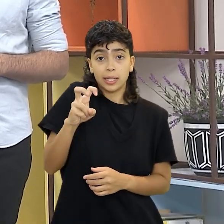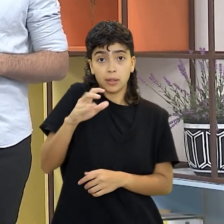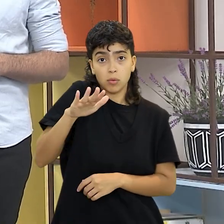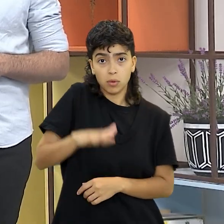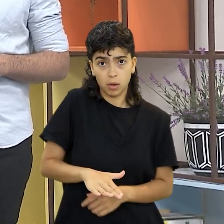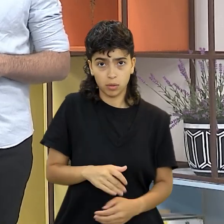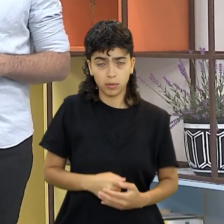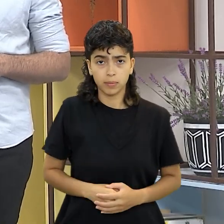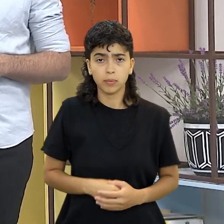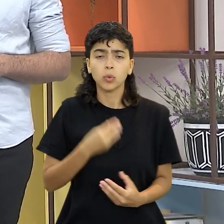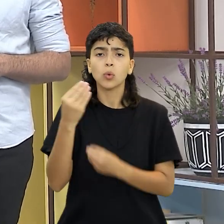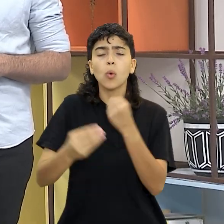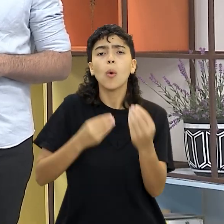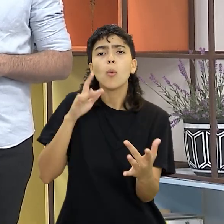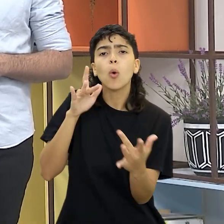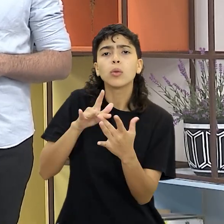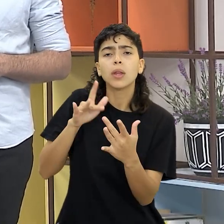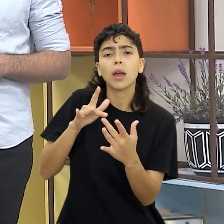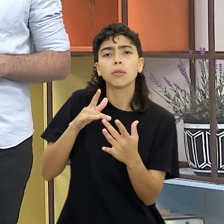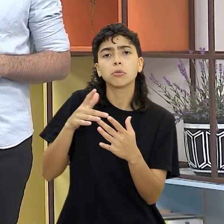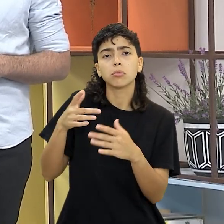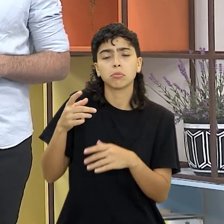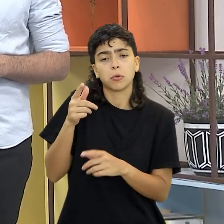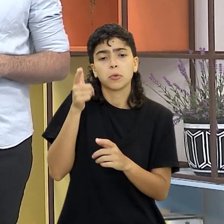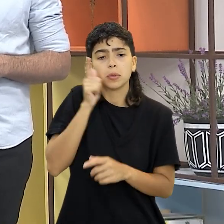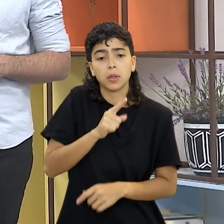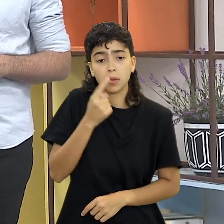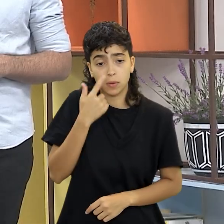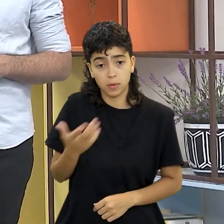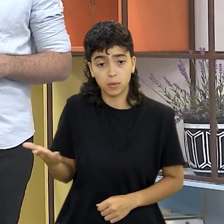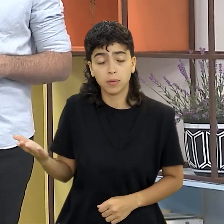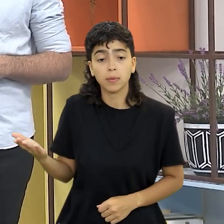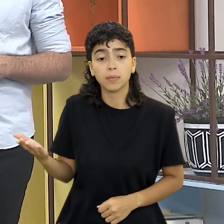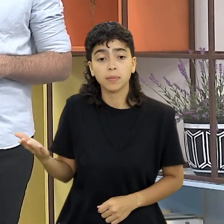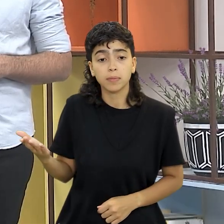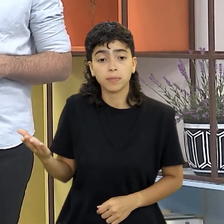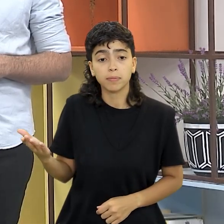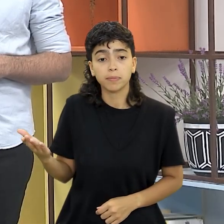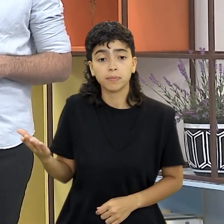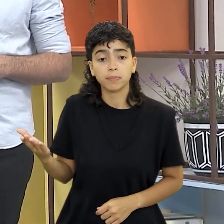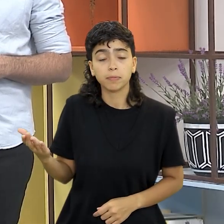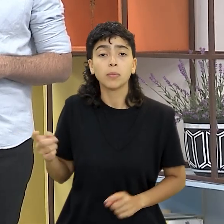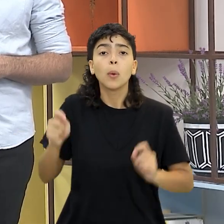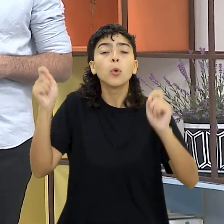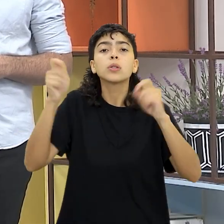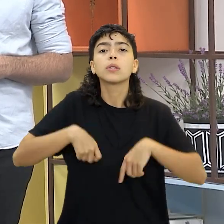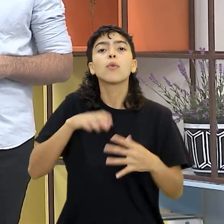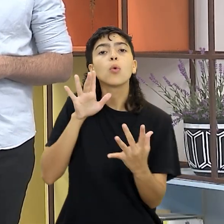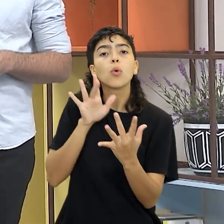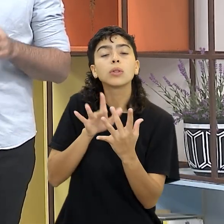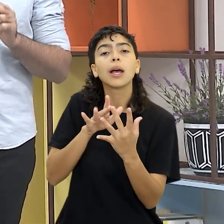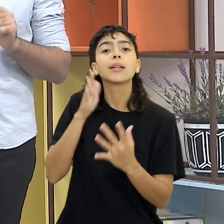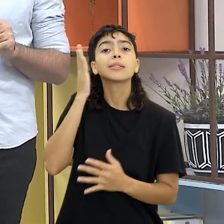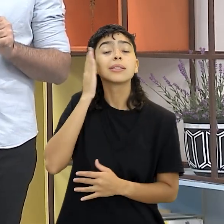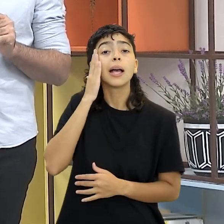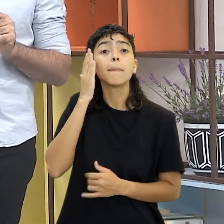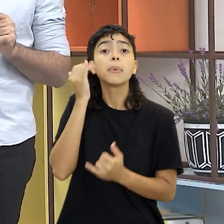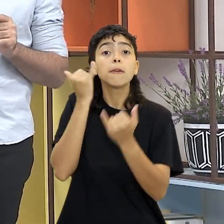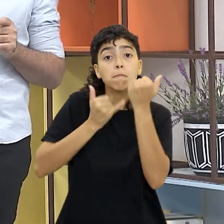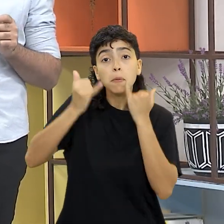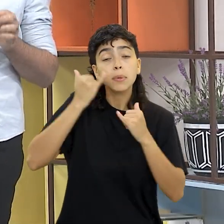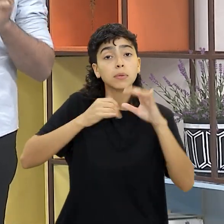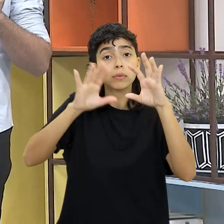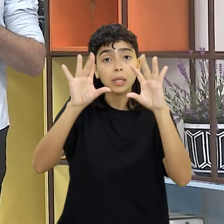para contato são 62 3644 8179 ou 62, vou até pedir para